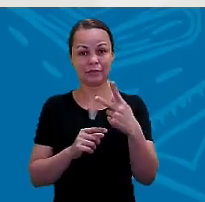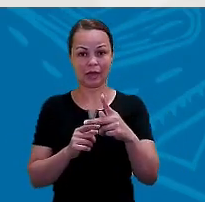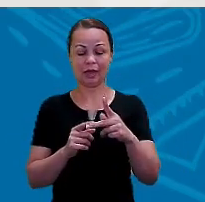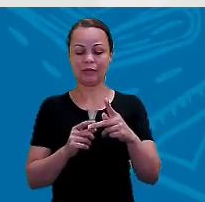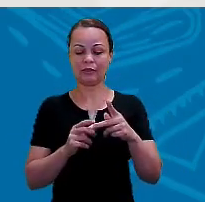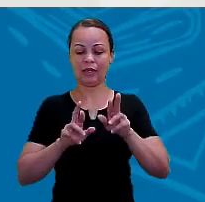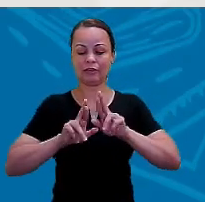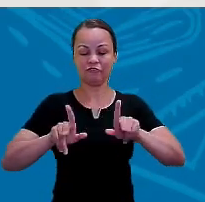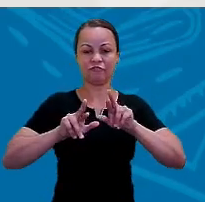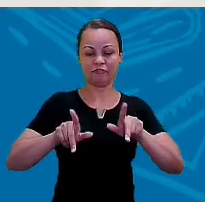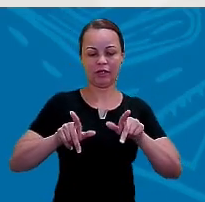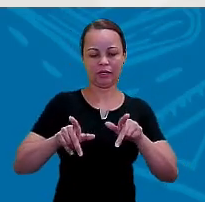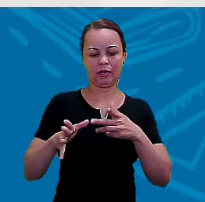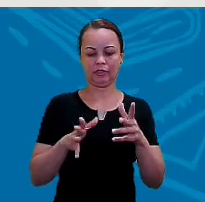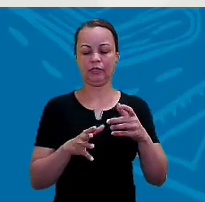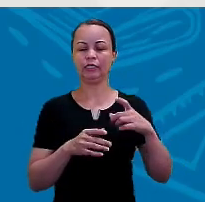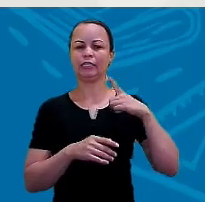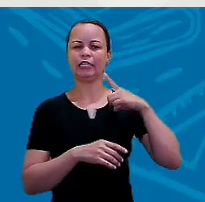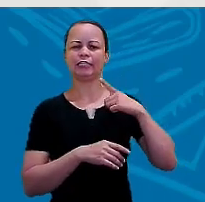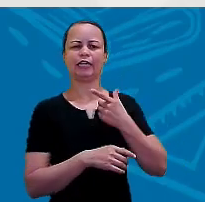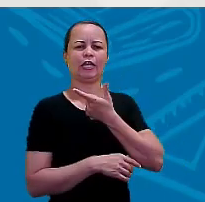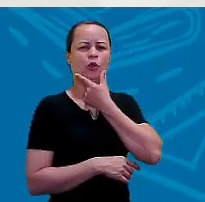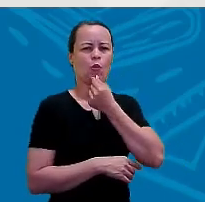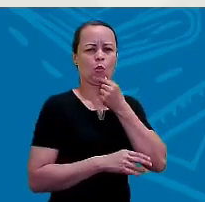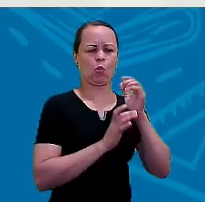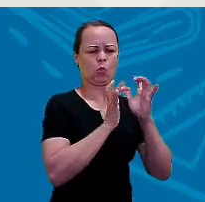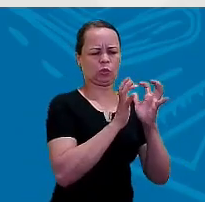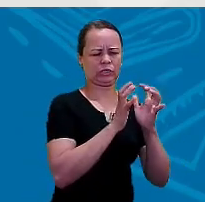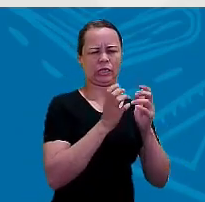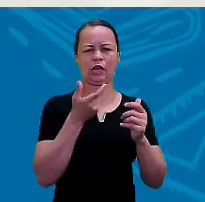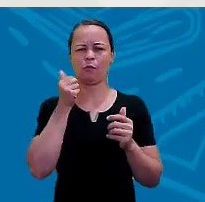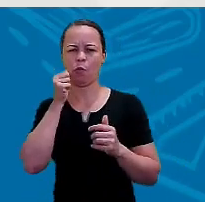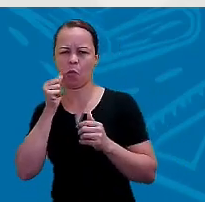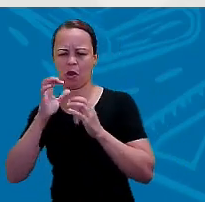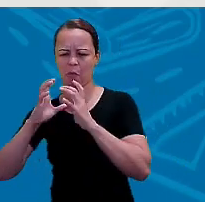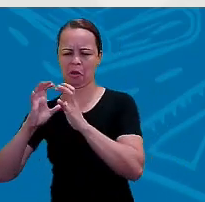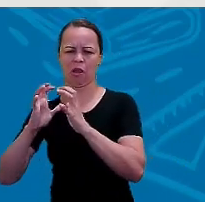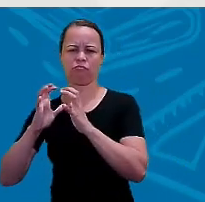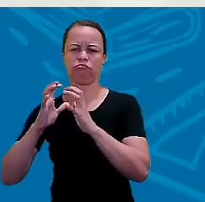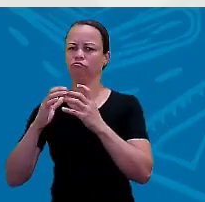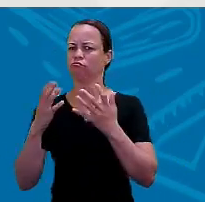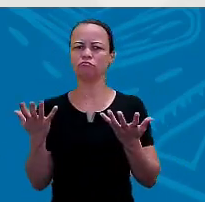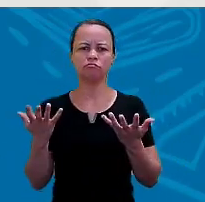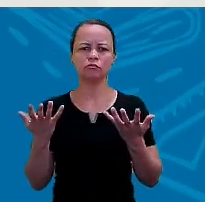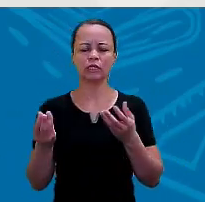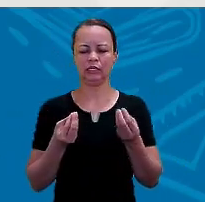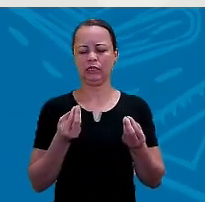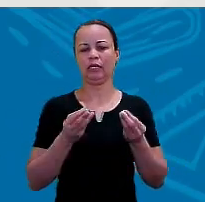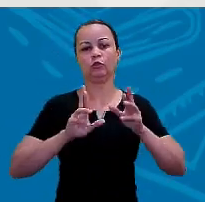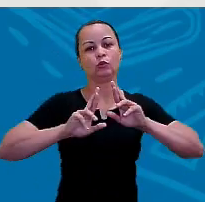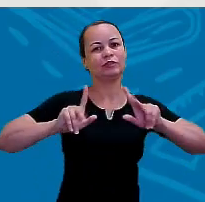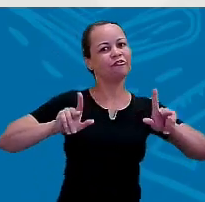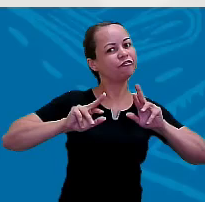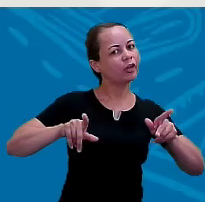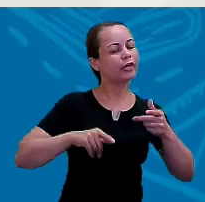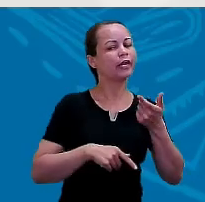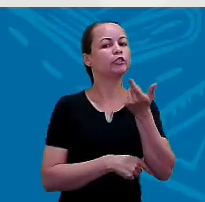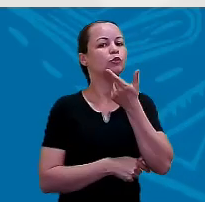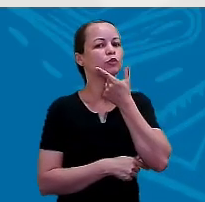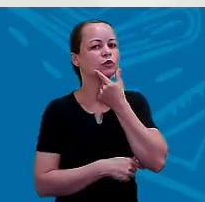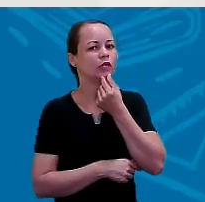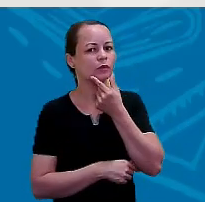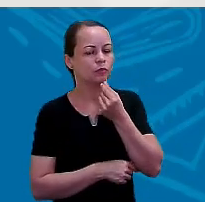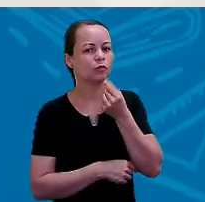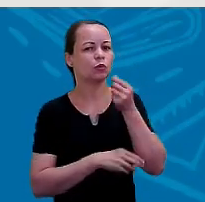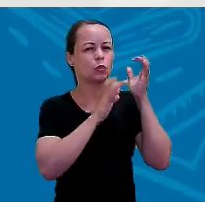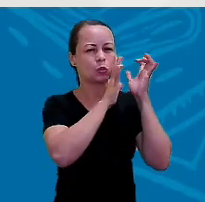de que existiria um cérebro masculino e um cérebro feminino. Melhor, existiu o cérebro do homem é diferente do cérebro da mulher.